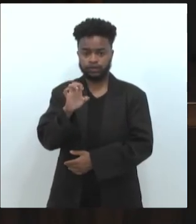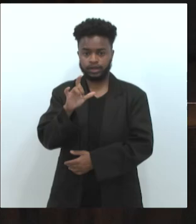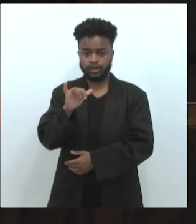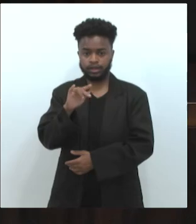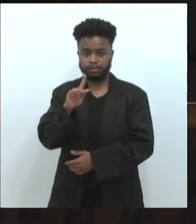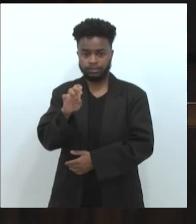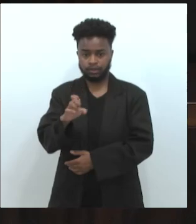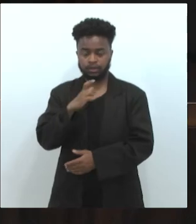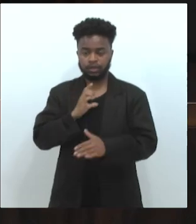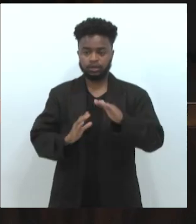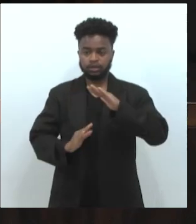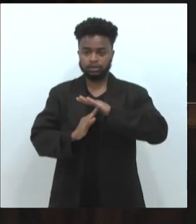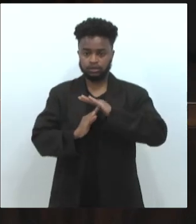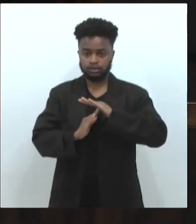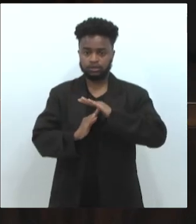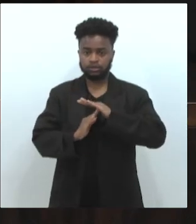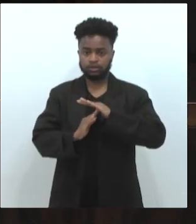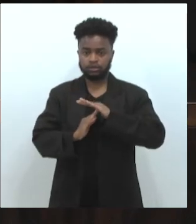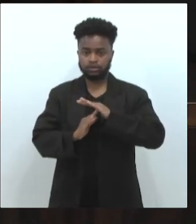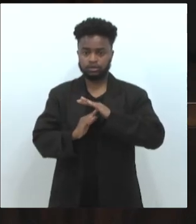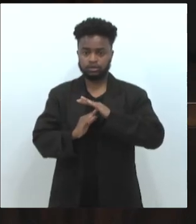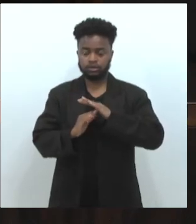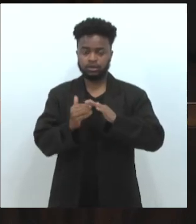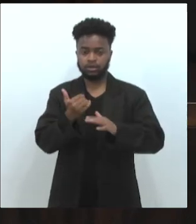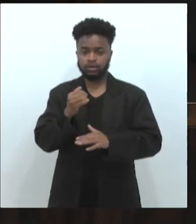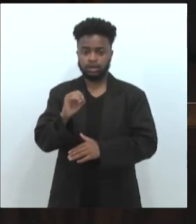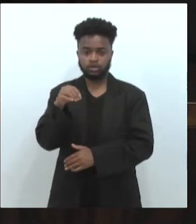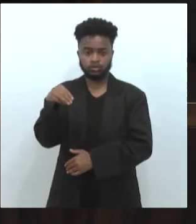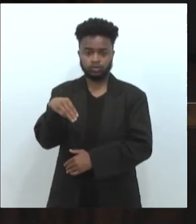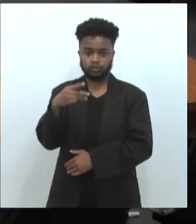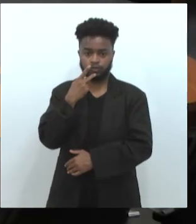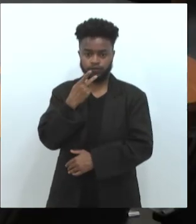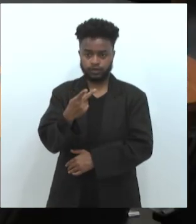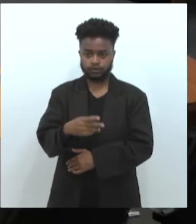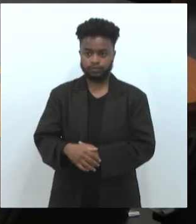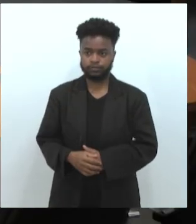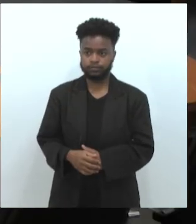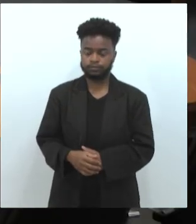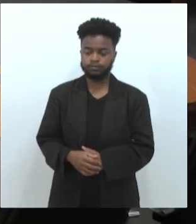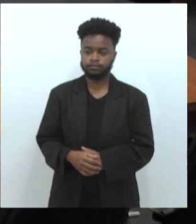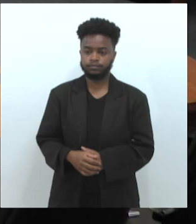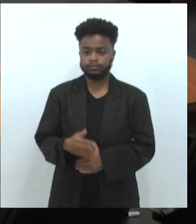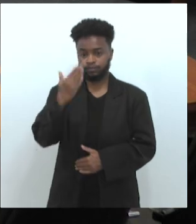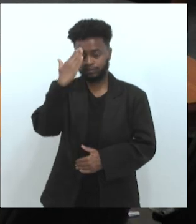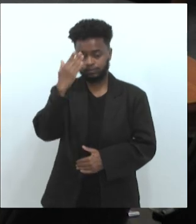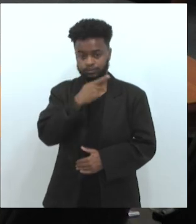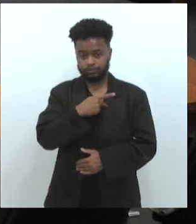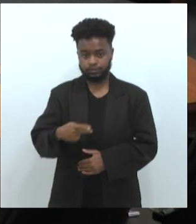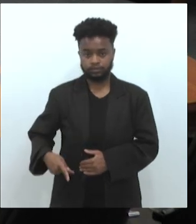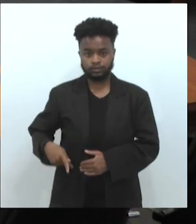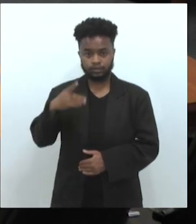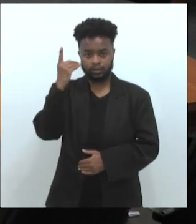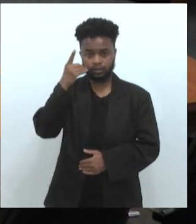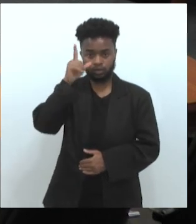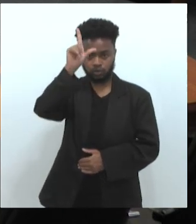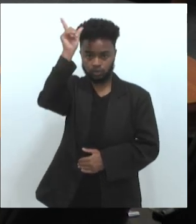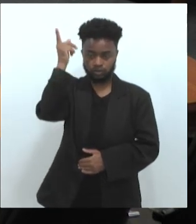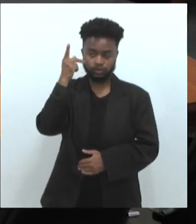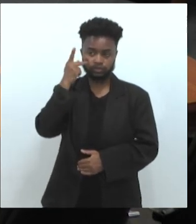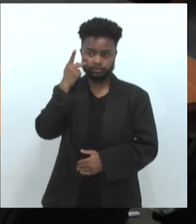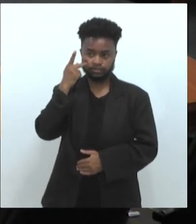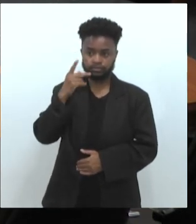Vossa Excelência dispõe de longevos 10 minutos. Obrigado, senhor presidente, deputado Luiz Paulo, presidente ad hoc